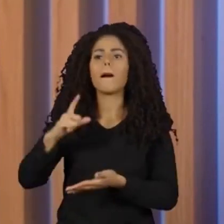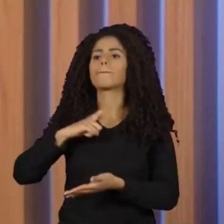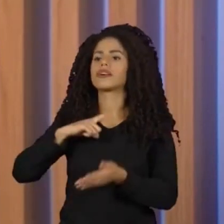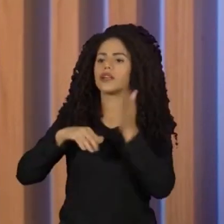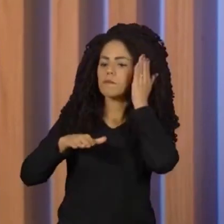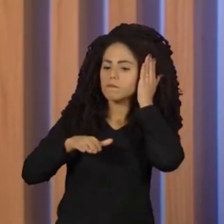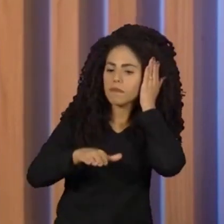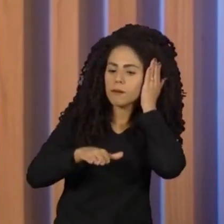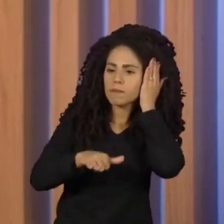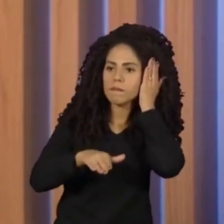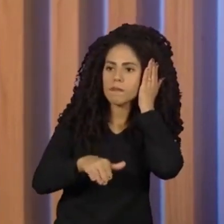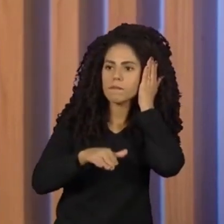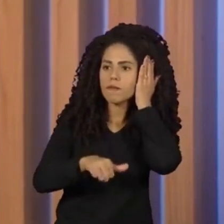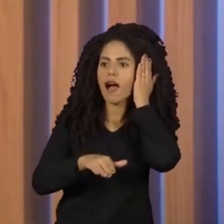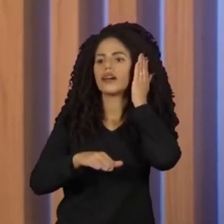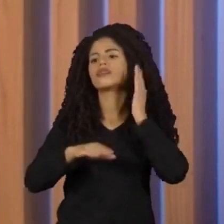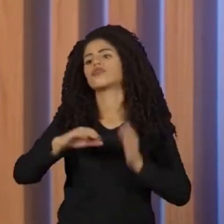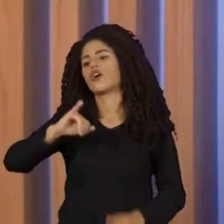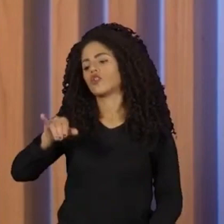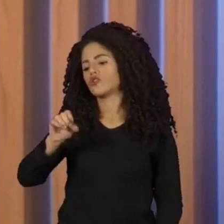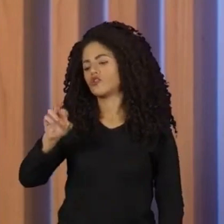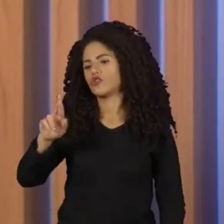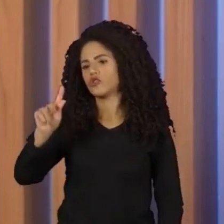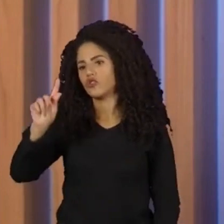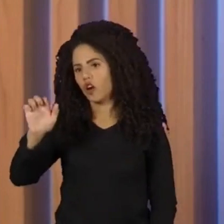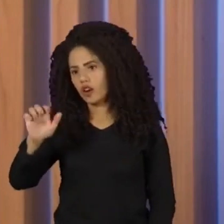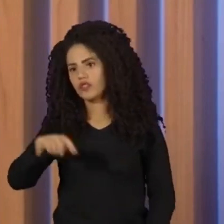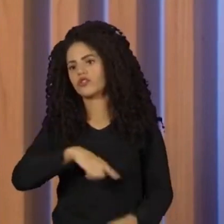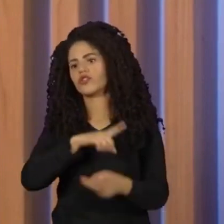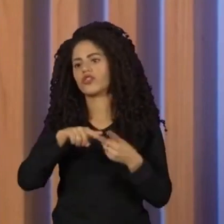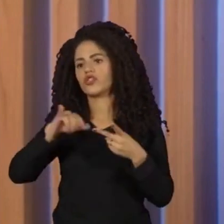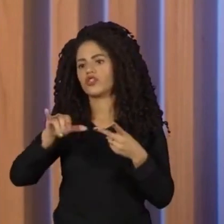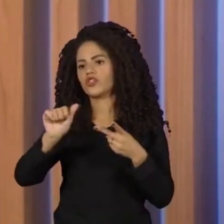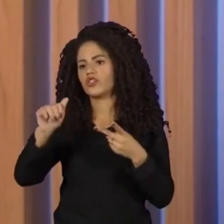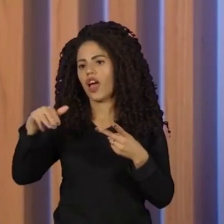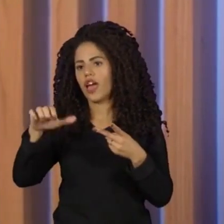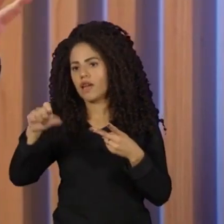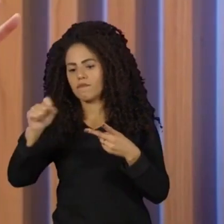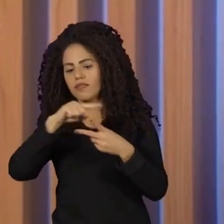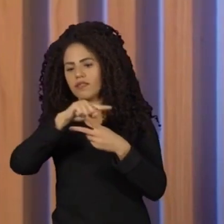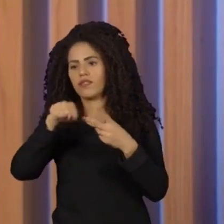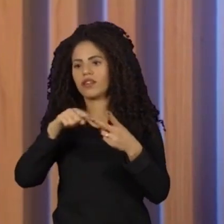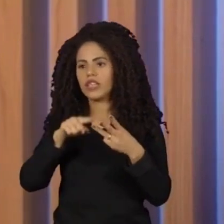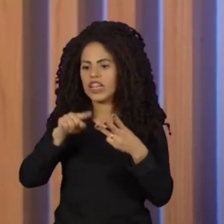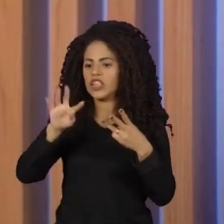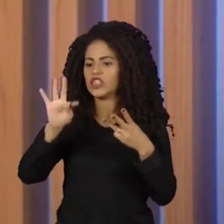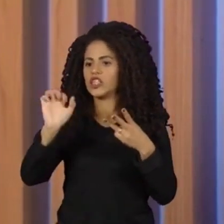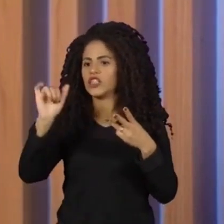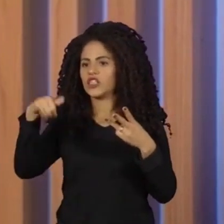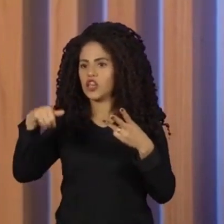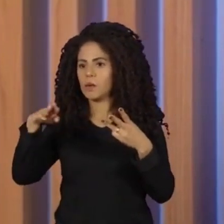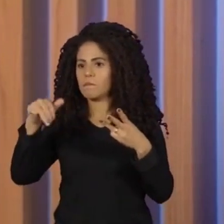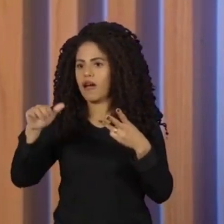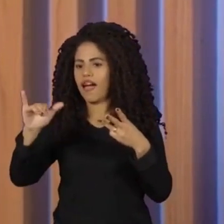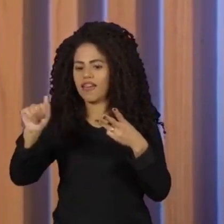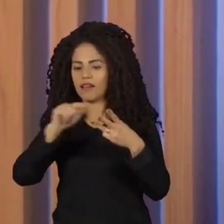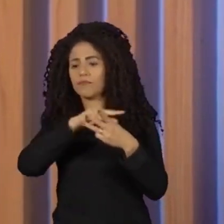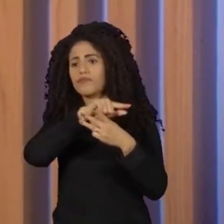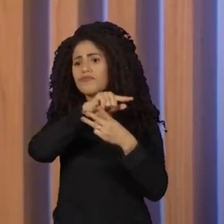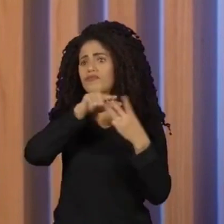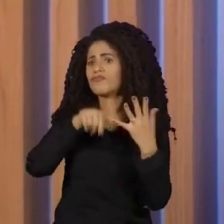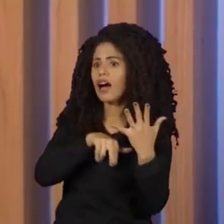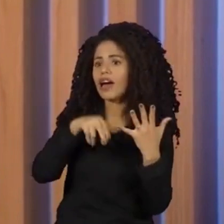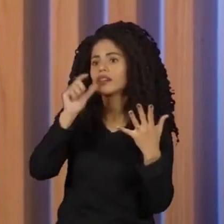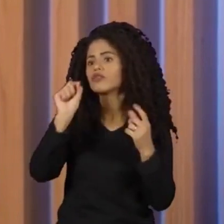Brown do Jorge Ben e um do Wesley brother aí depois você tem Tim Maia Isso aí foi espalhando as coisas né